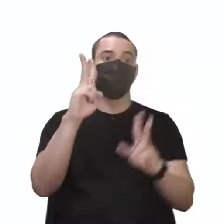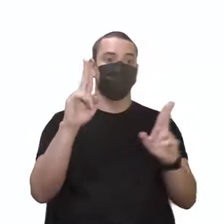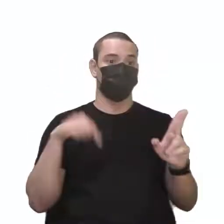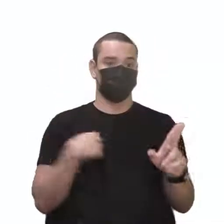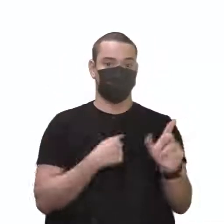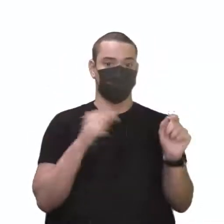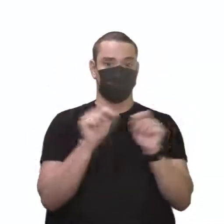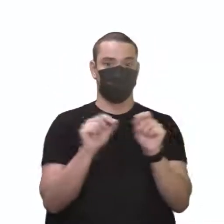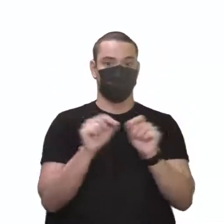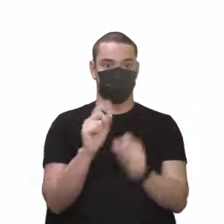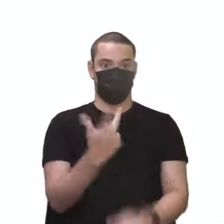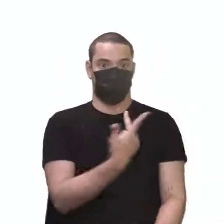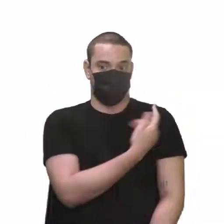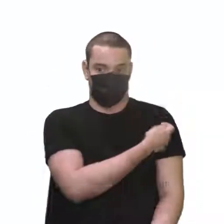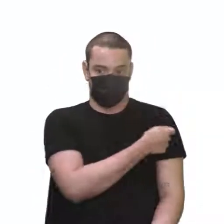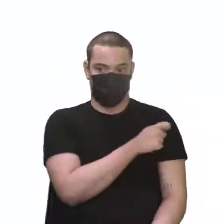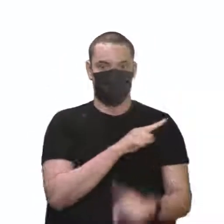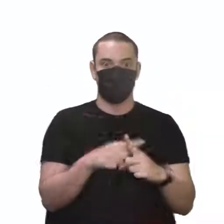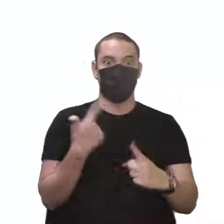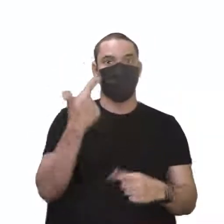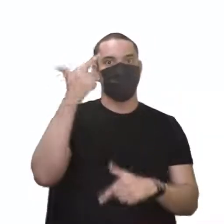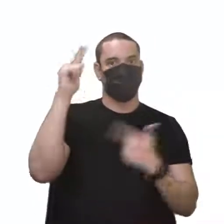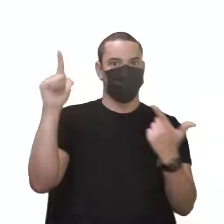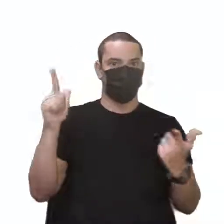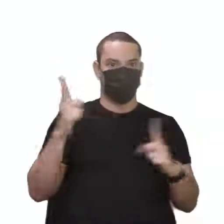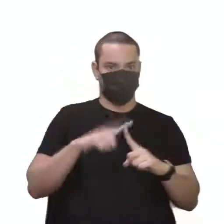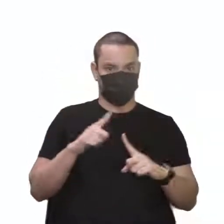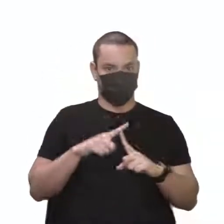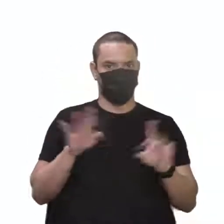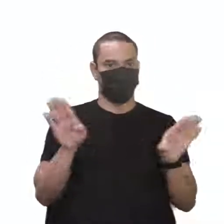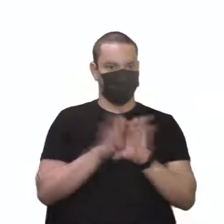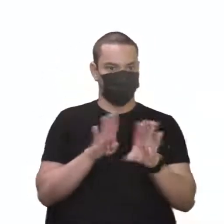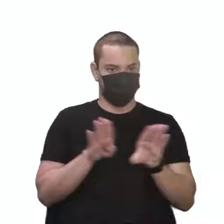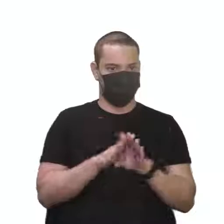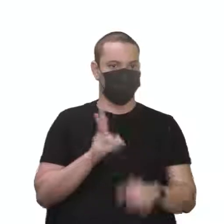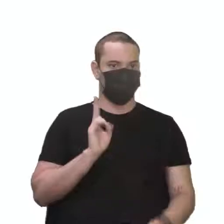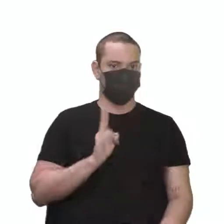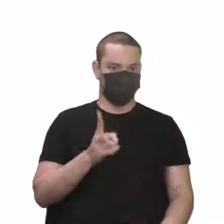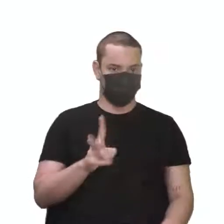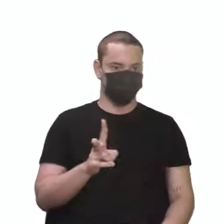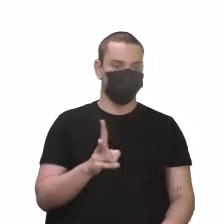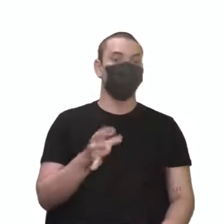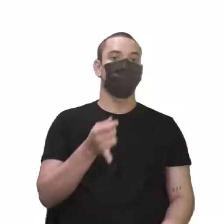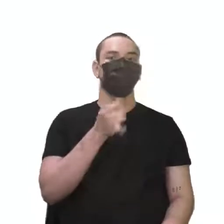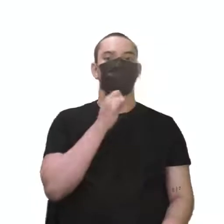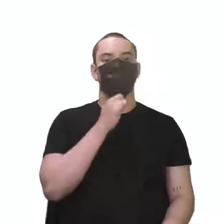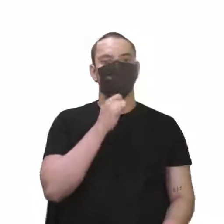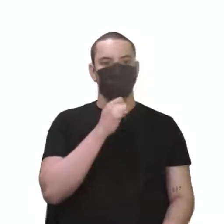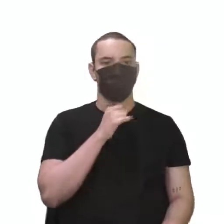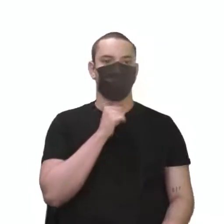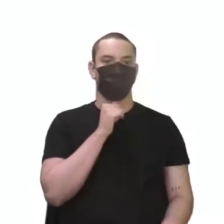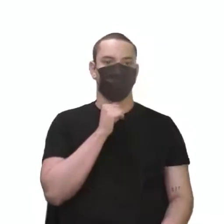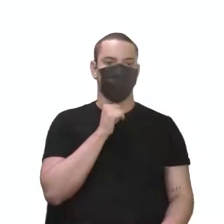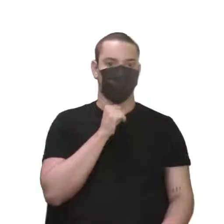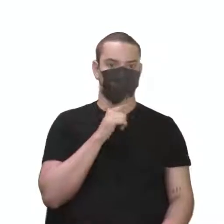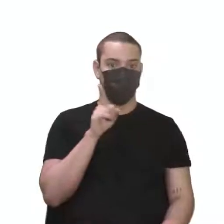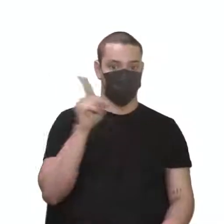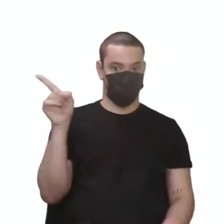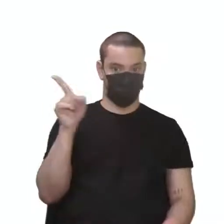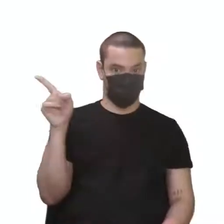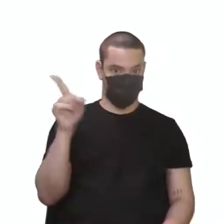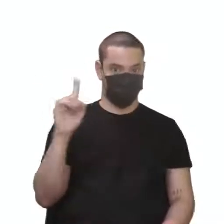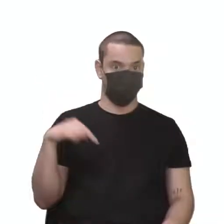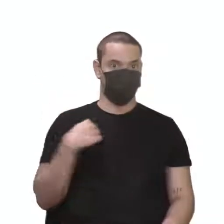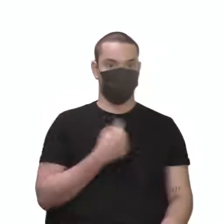aí no processo de vacinas, mas aí tem outras formas de produção de vacina. Vamos seguindo. Vamos a alguns exemplos, então, desses